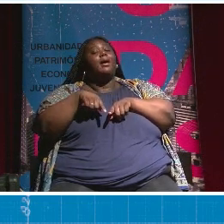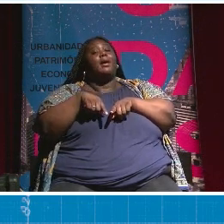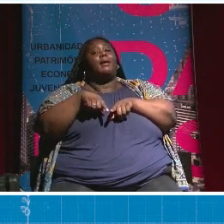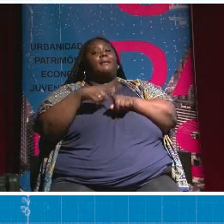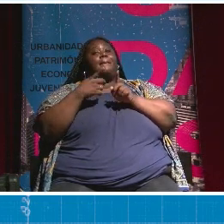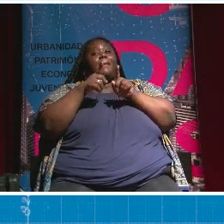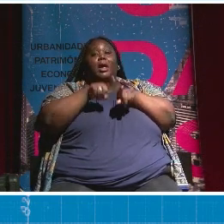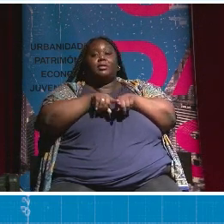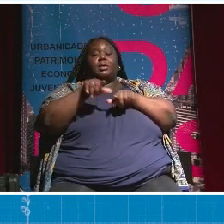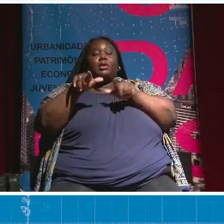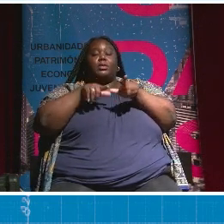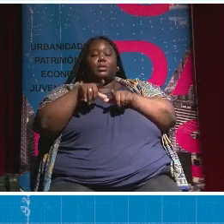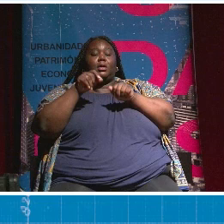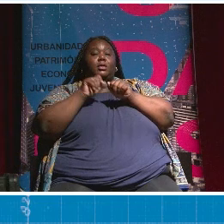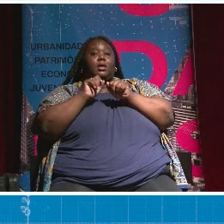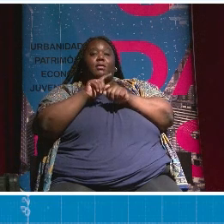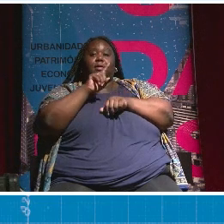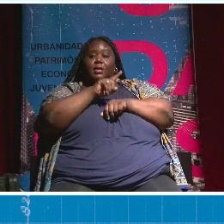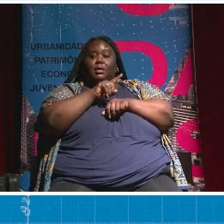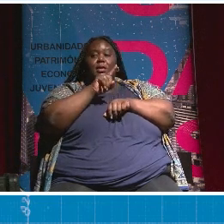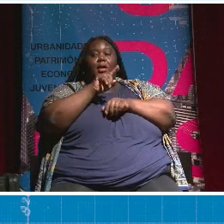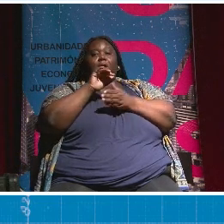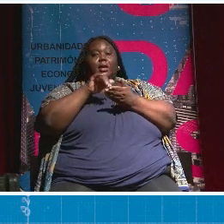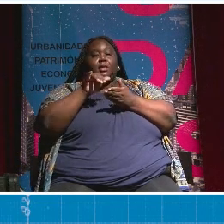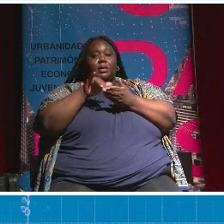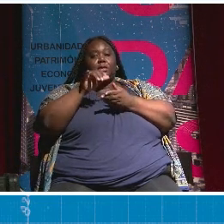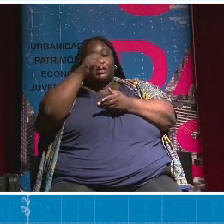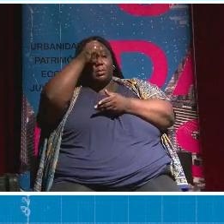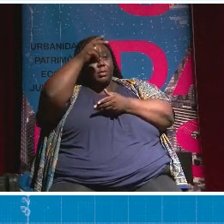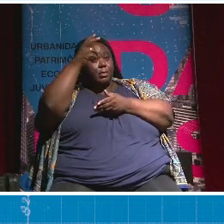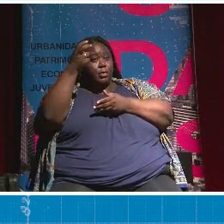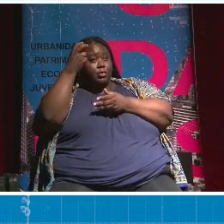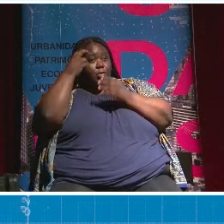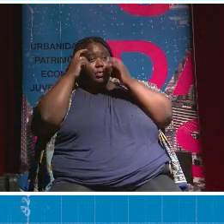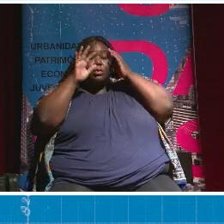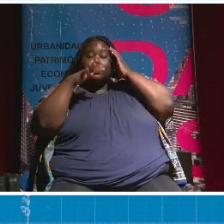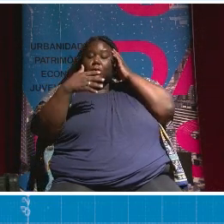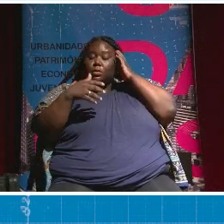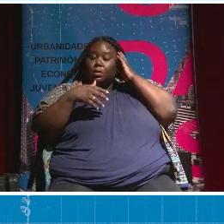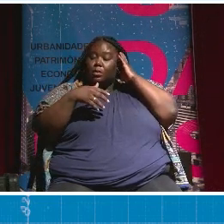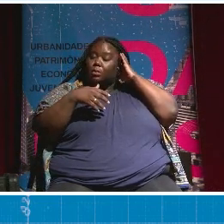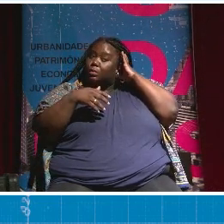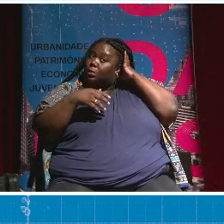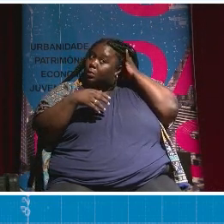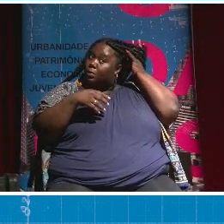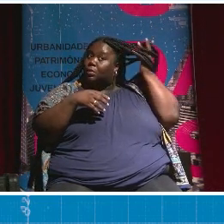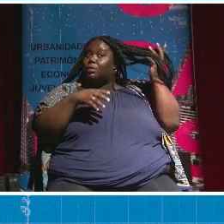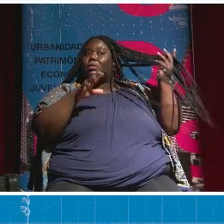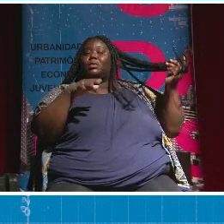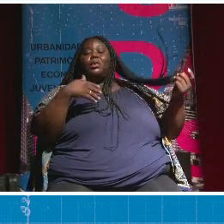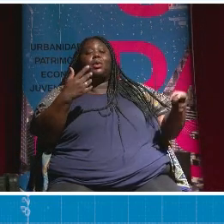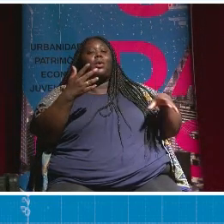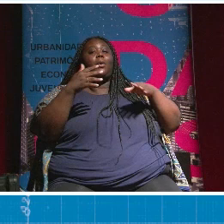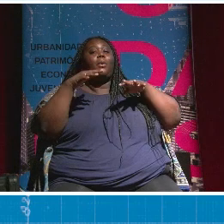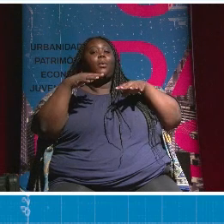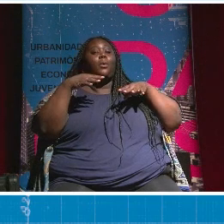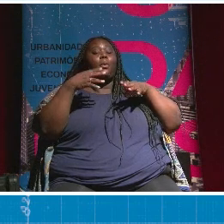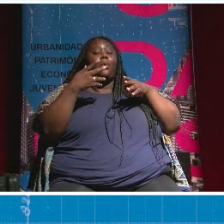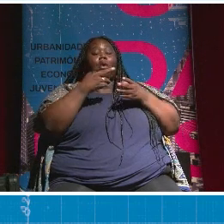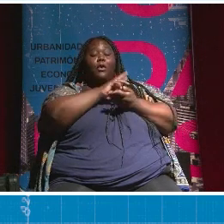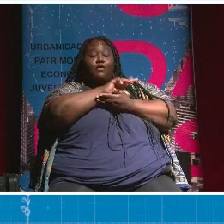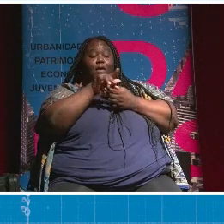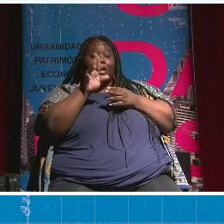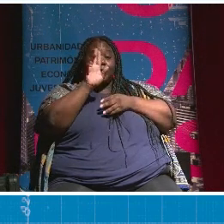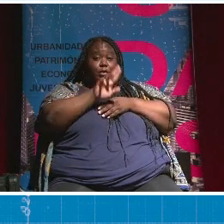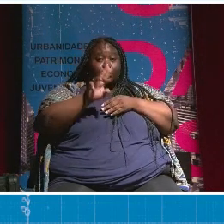os trabalhos que a gente está desenvolvendo na Secretaria Municipal de Cultura, e nesse sentido, com essa rede de universidades que